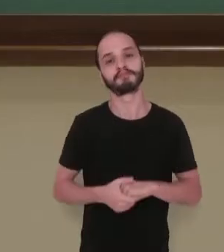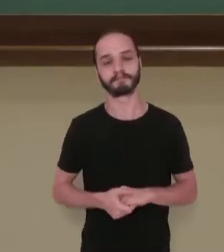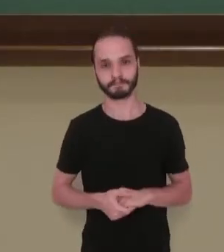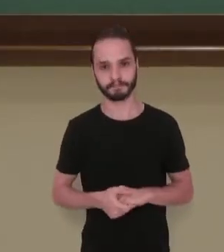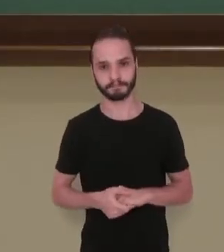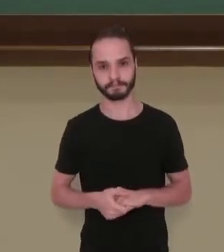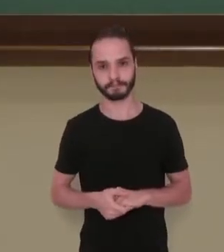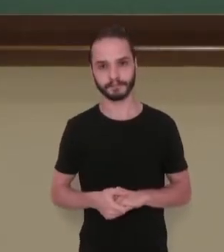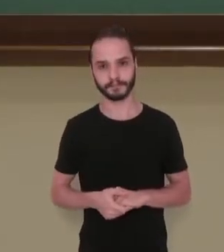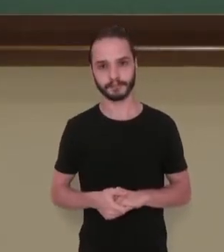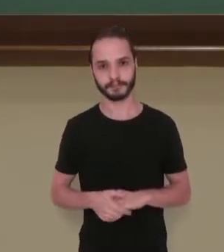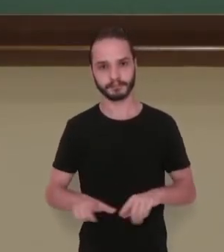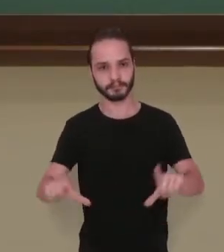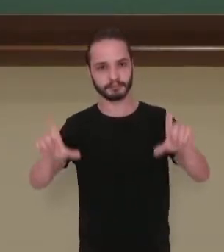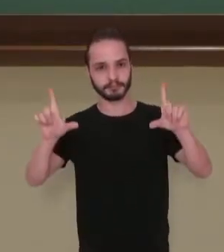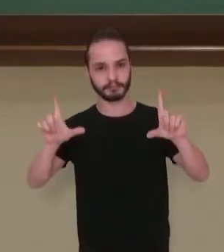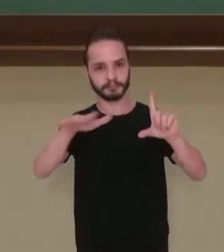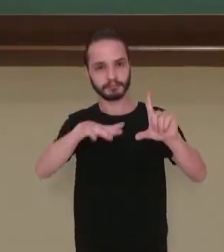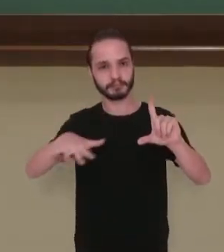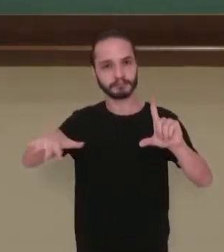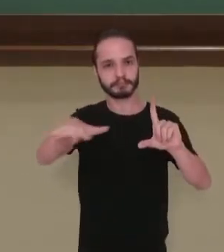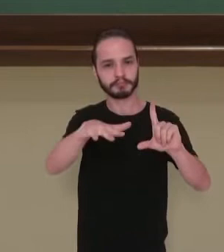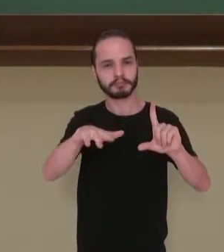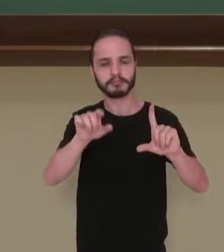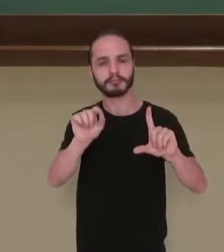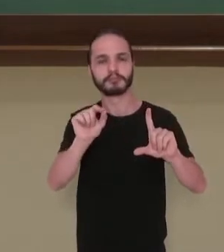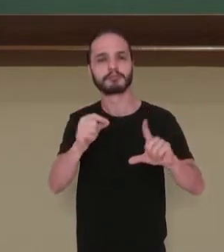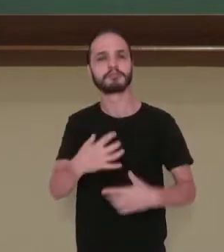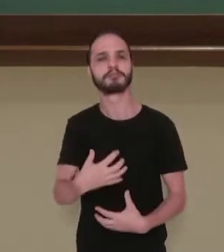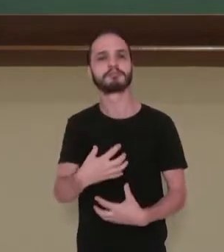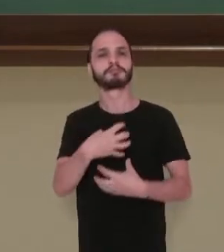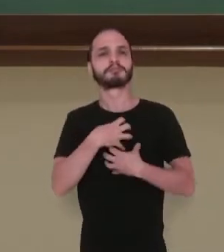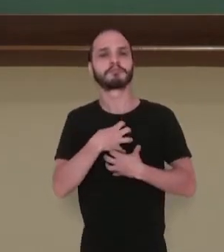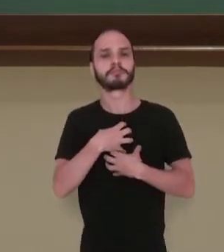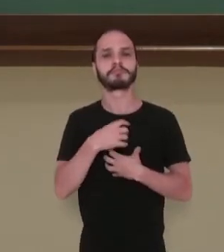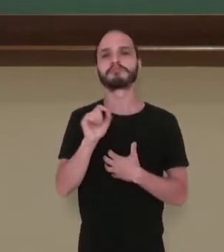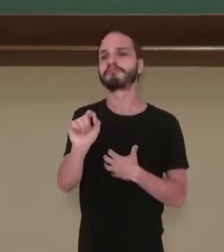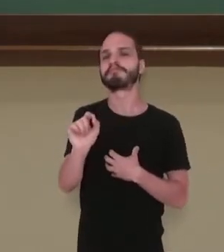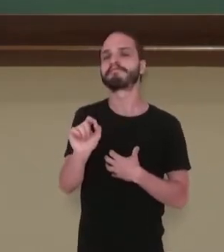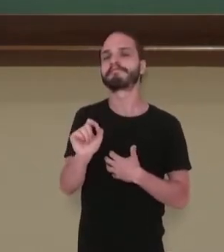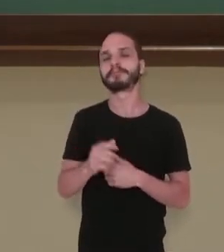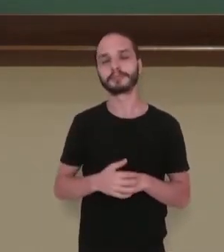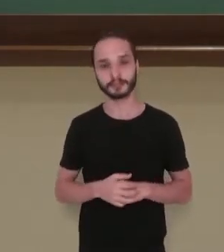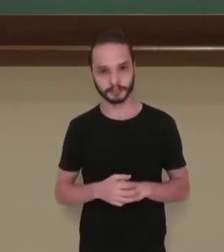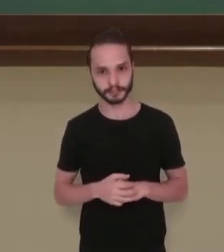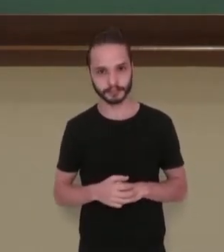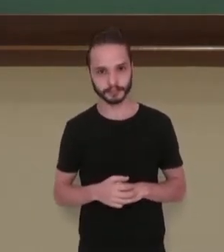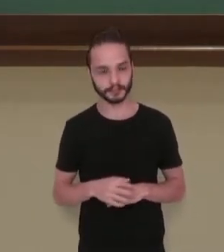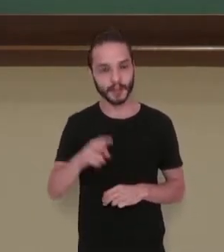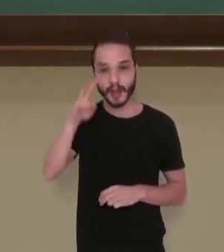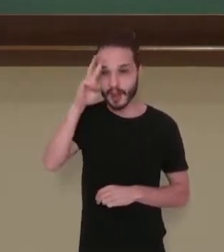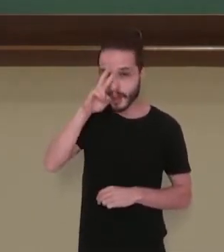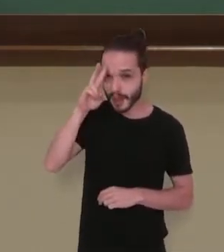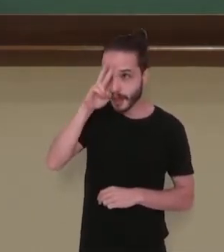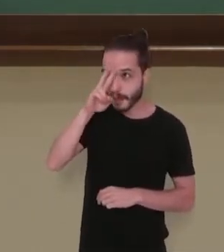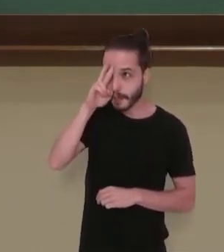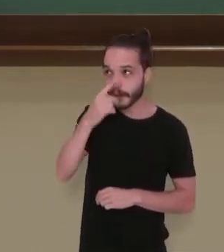É uma paisagem que causa para você que tipo de sentimento? Traz alguma lembrança?